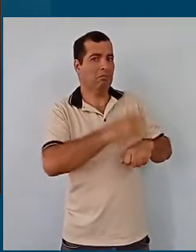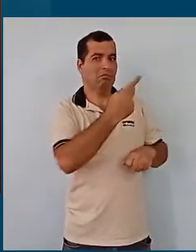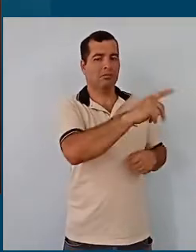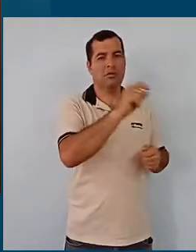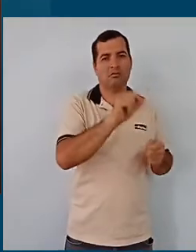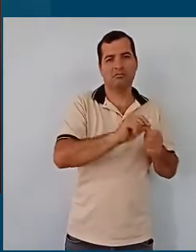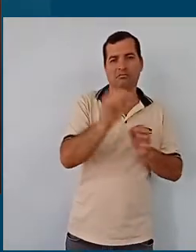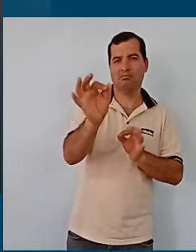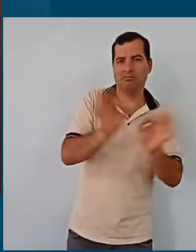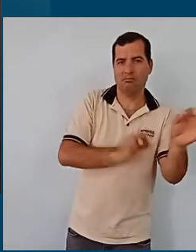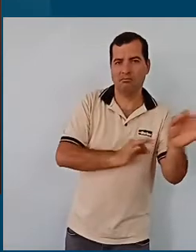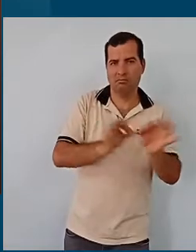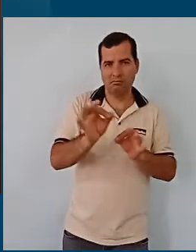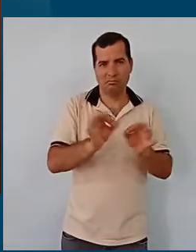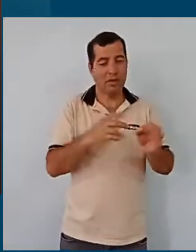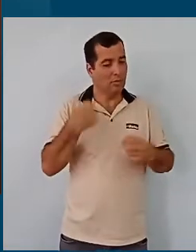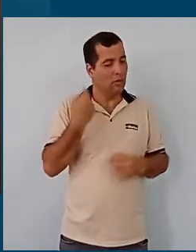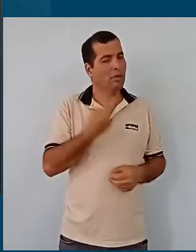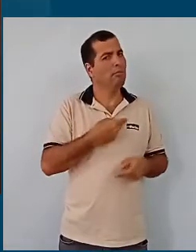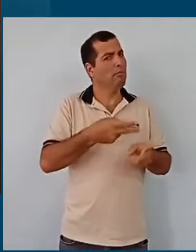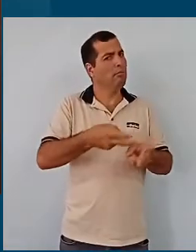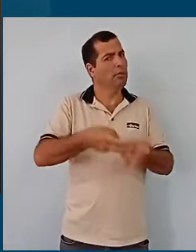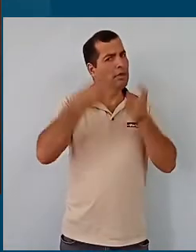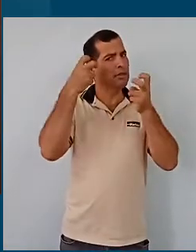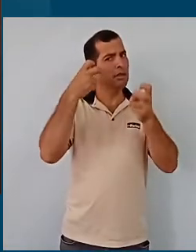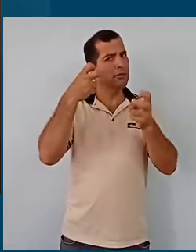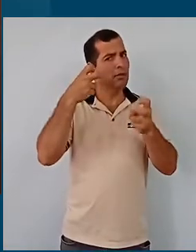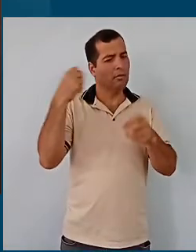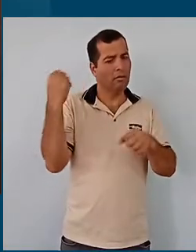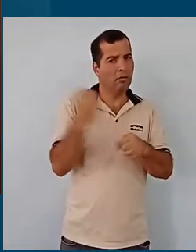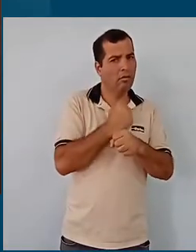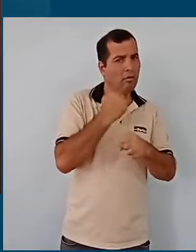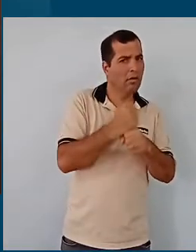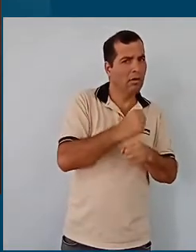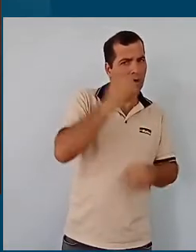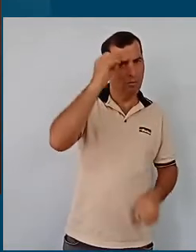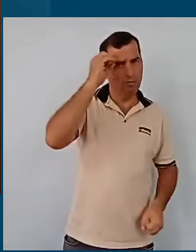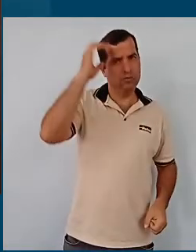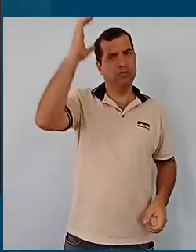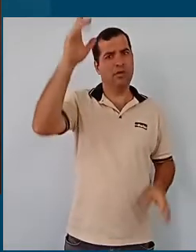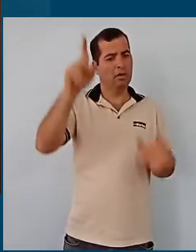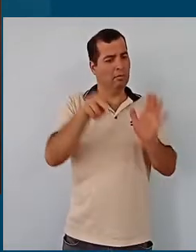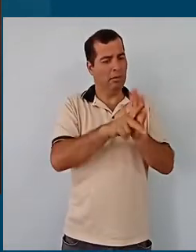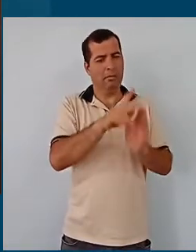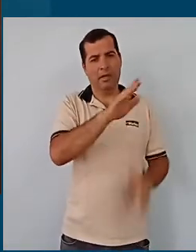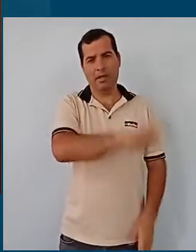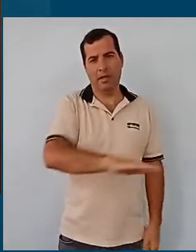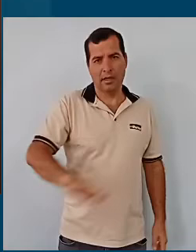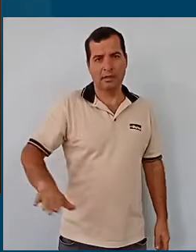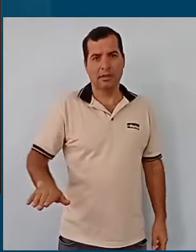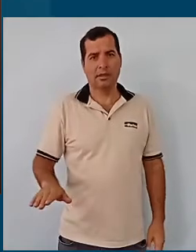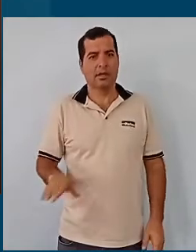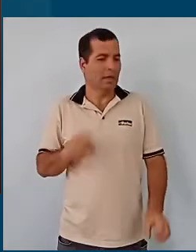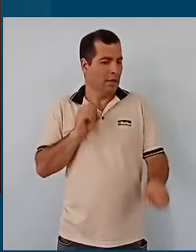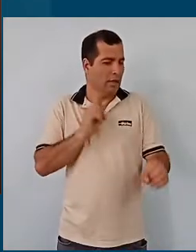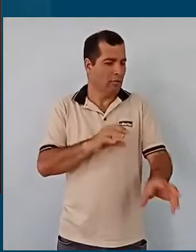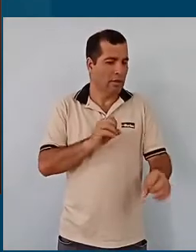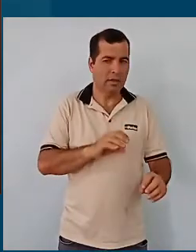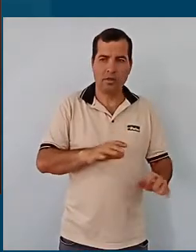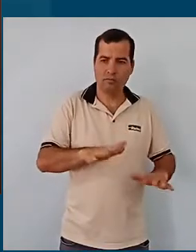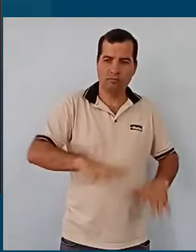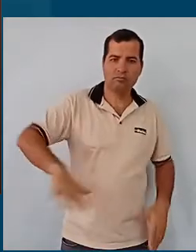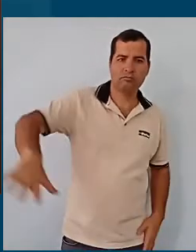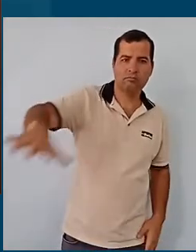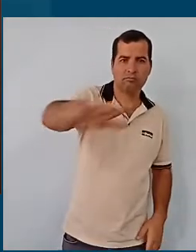na verdade, que nós passamos a observar e construir conhecimento sobre as crianças educadas coletivamente